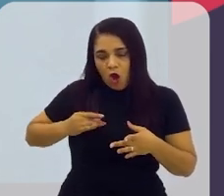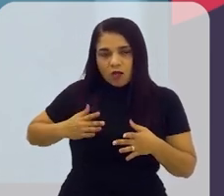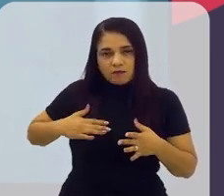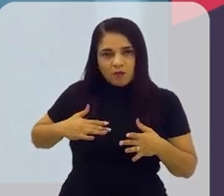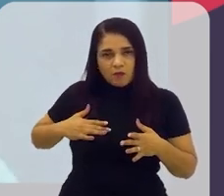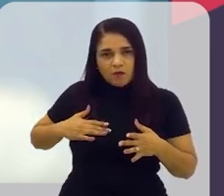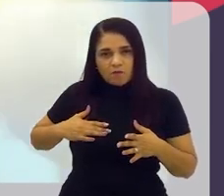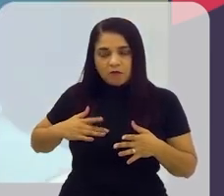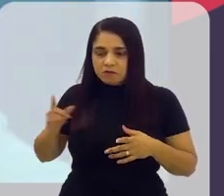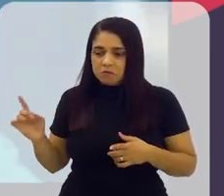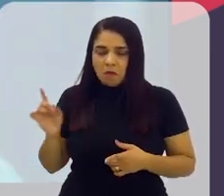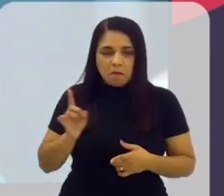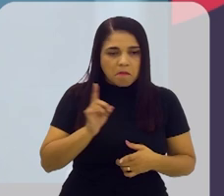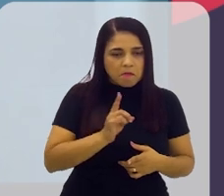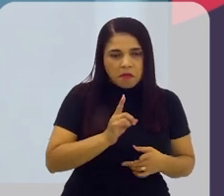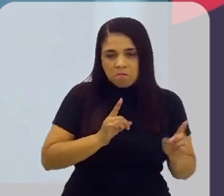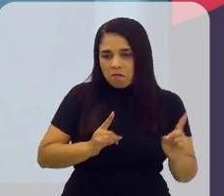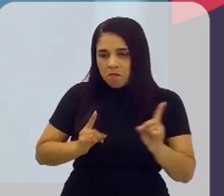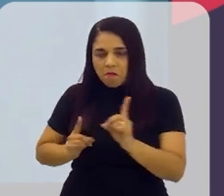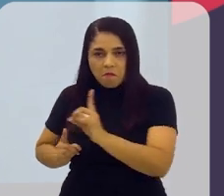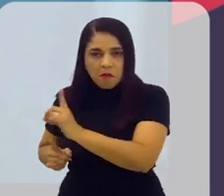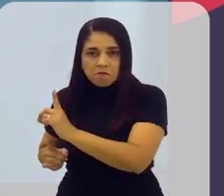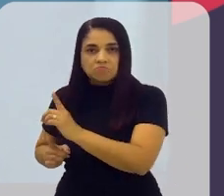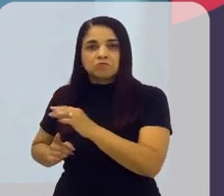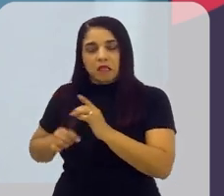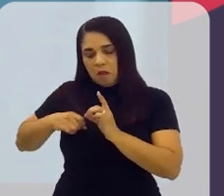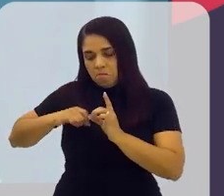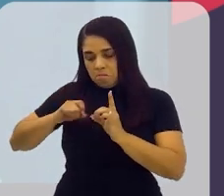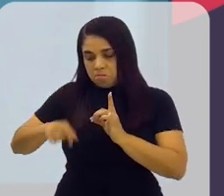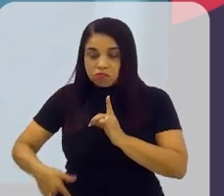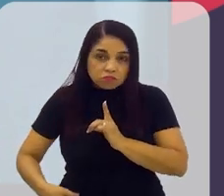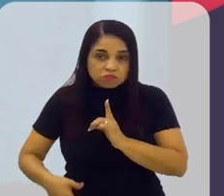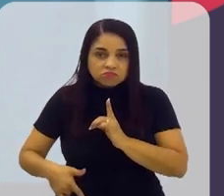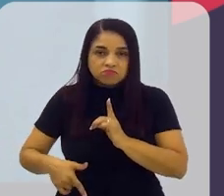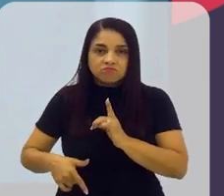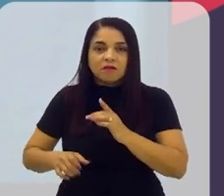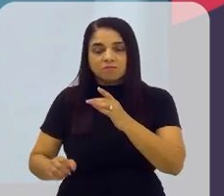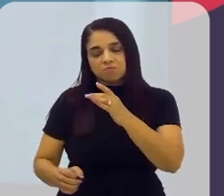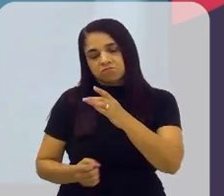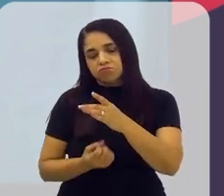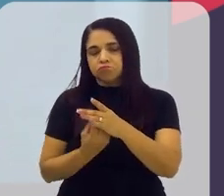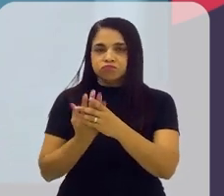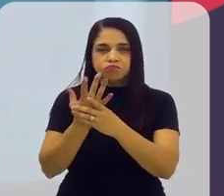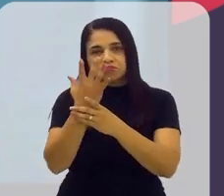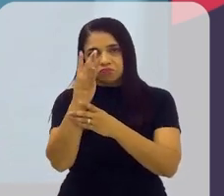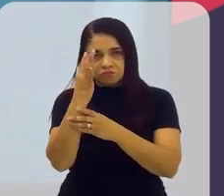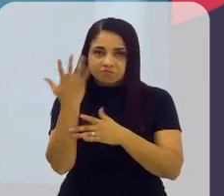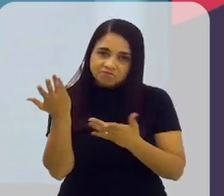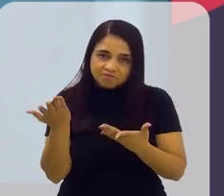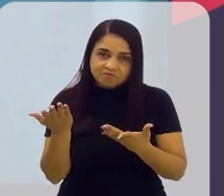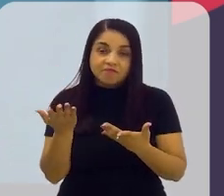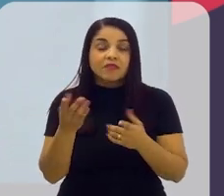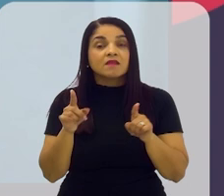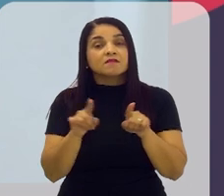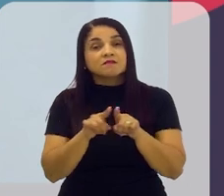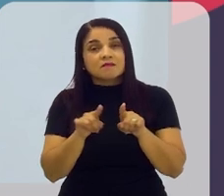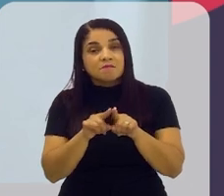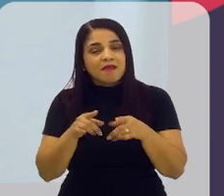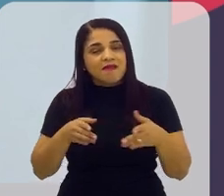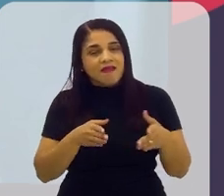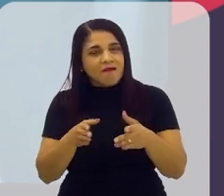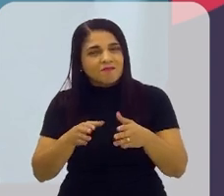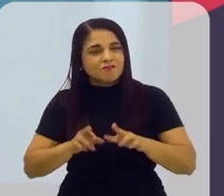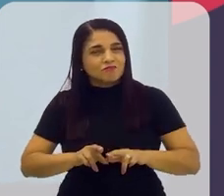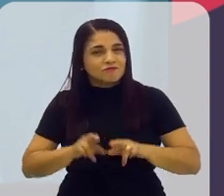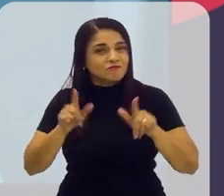roupa, né? E você está transitando de um lugar para o outro e acaba que essa planta chega em algum lugar de uma maneira não intencional. Então